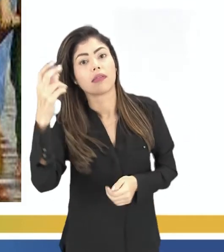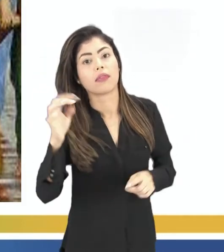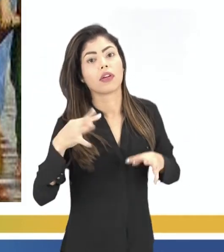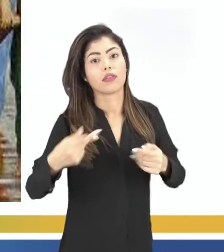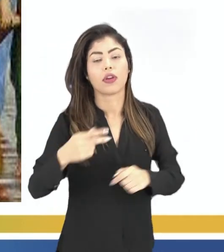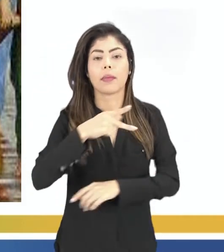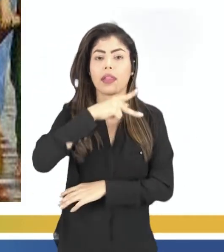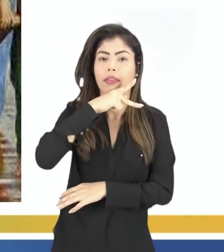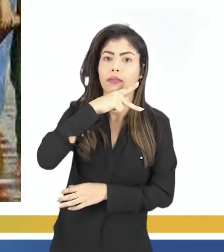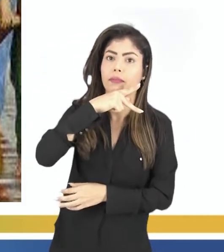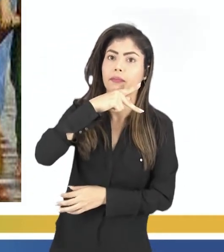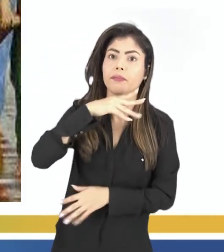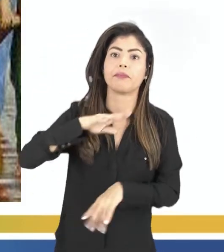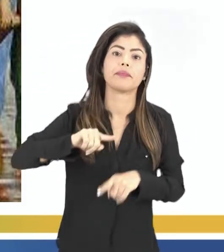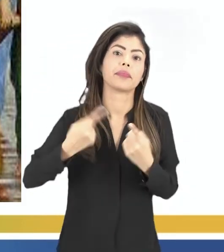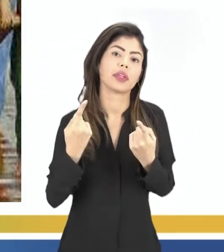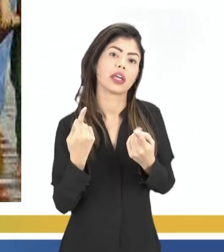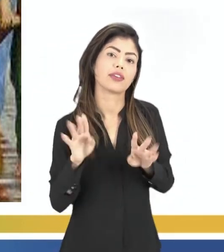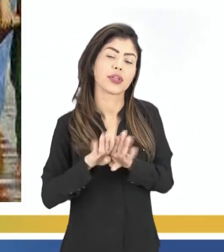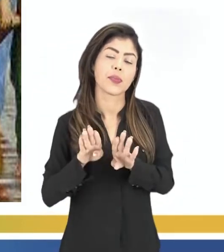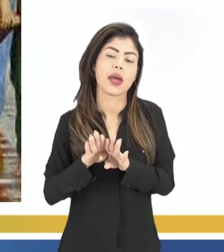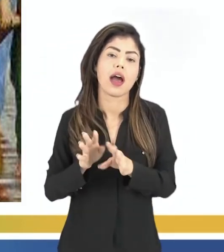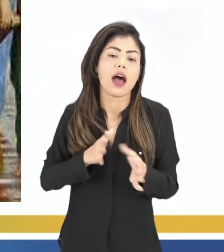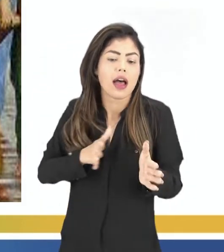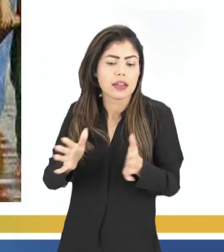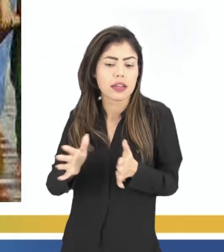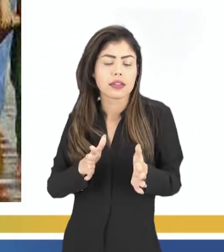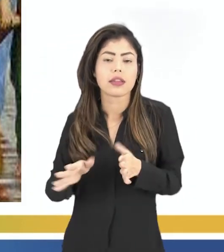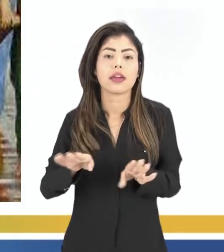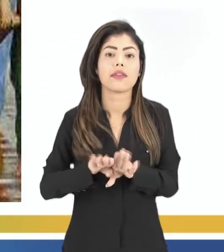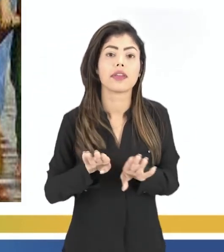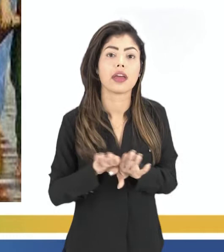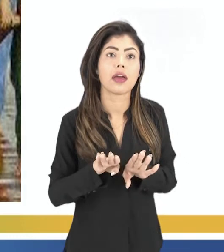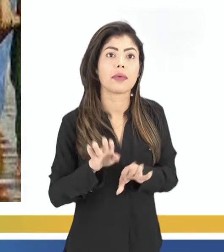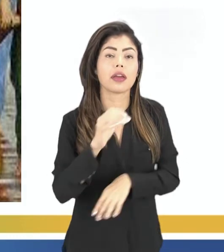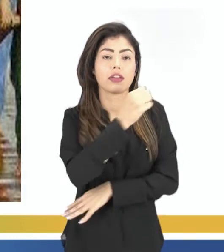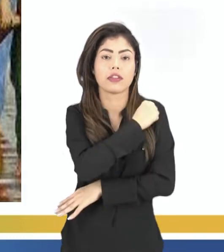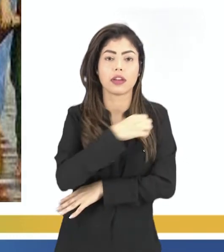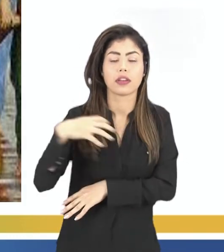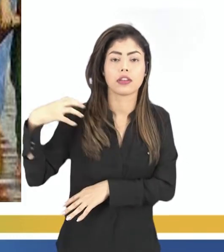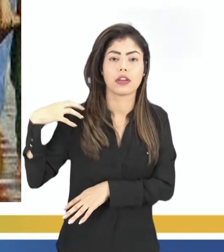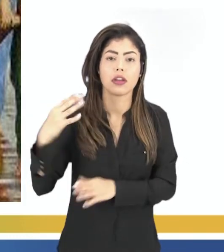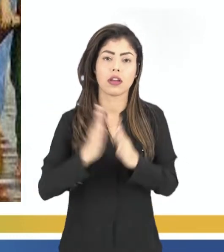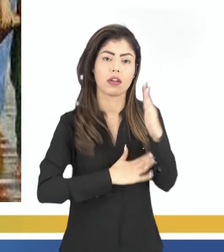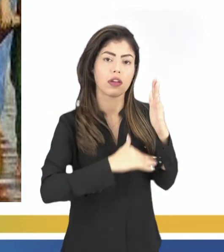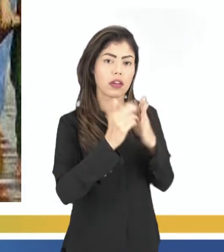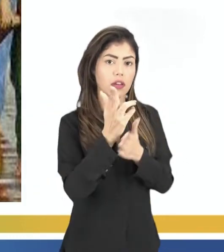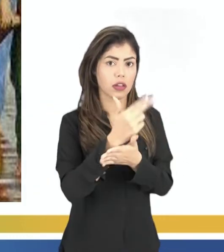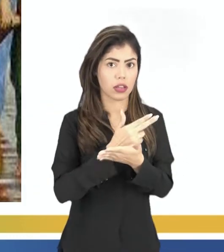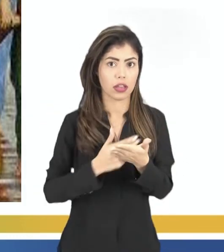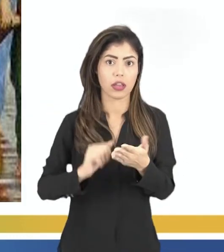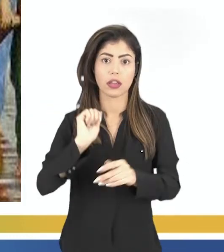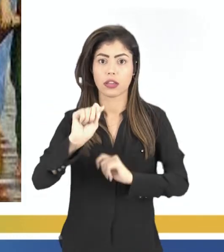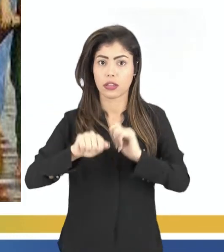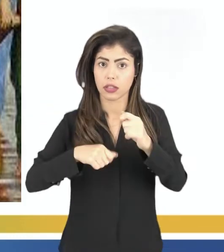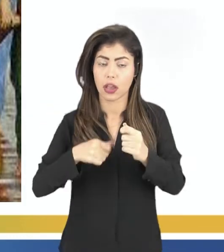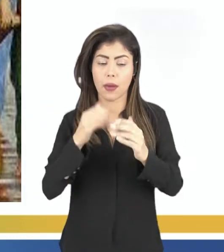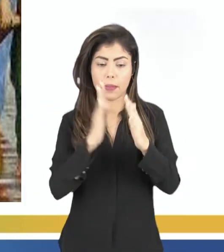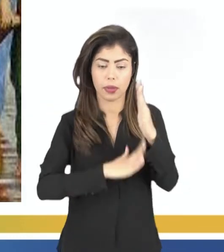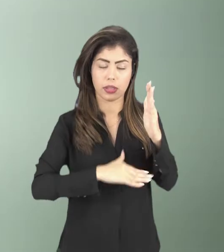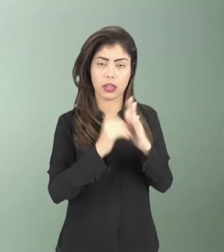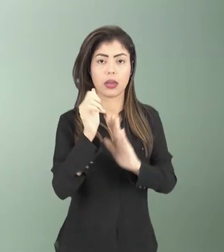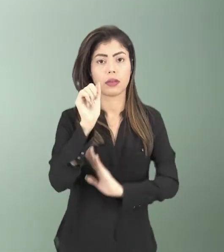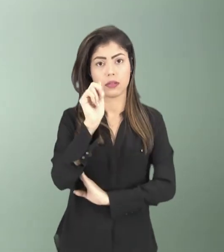de Platão, e mais um mundo sensível aqui de Aristóteles. Então essa é uma obra de arte que é simbólica, né? Foi pintada